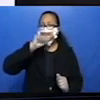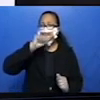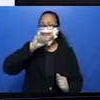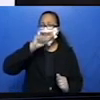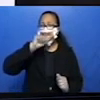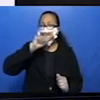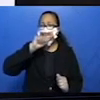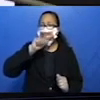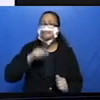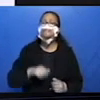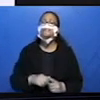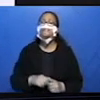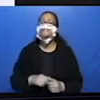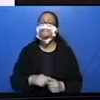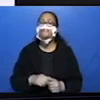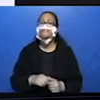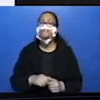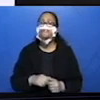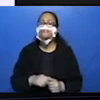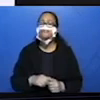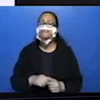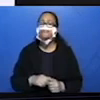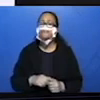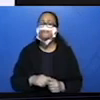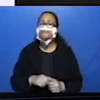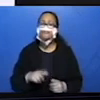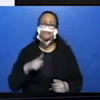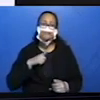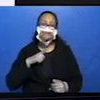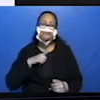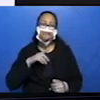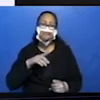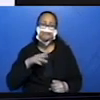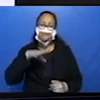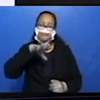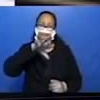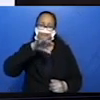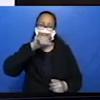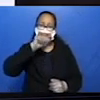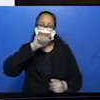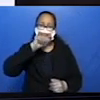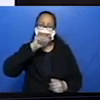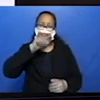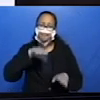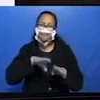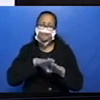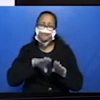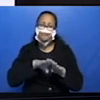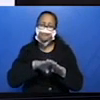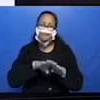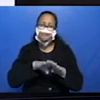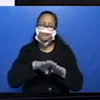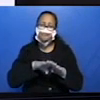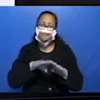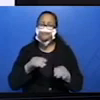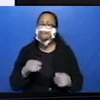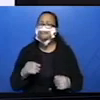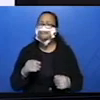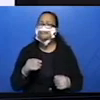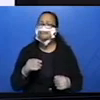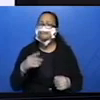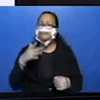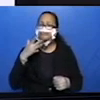o aroma em que se destacam o cheiro e o sabor, e que algumas são utilizadas